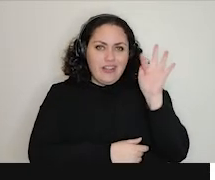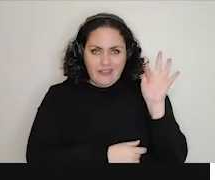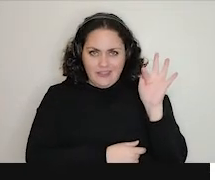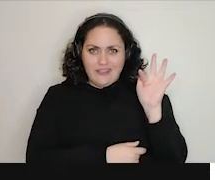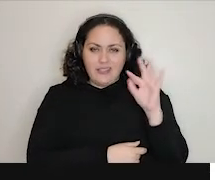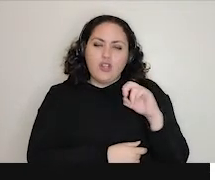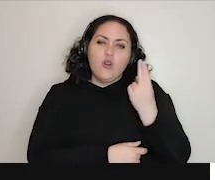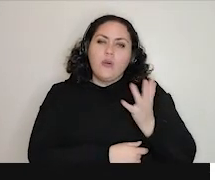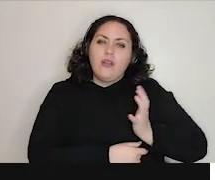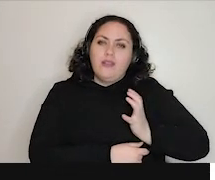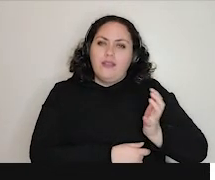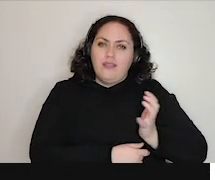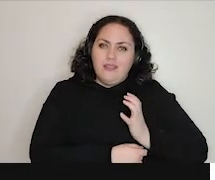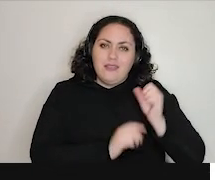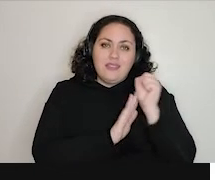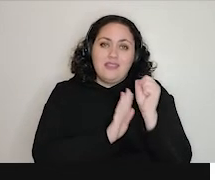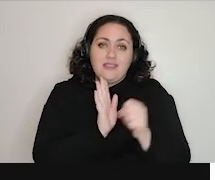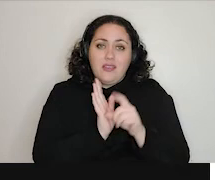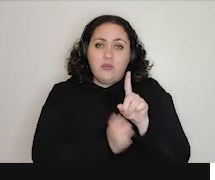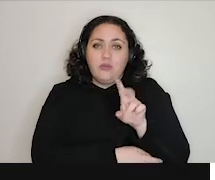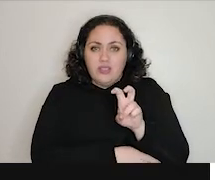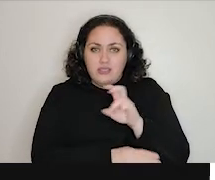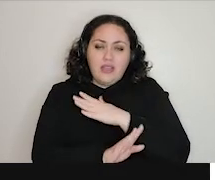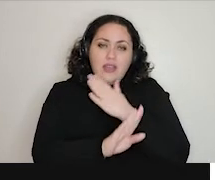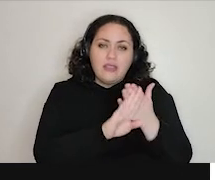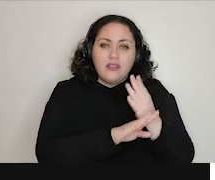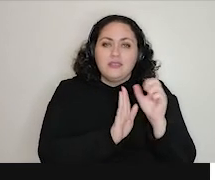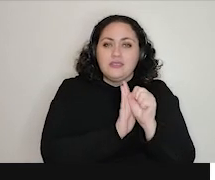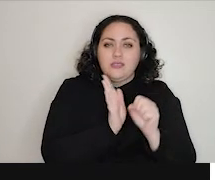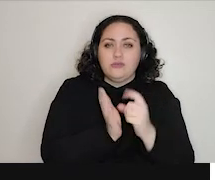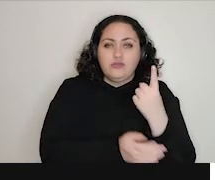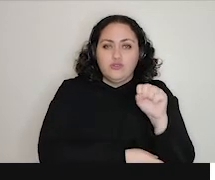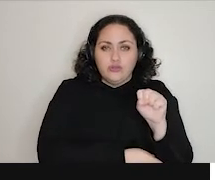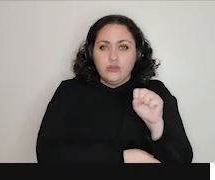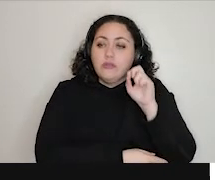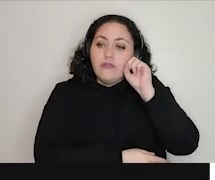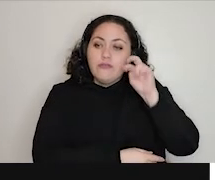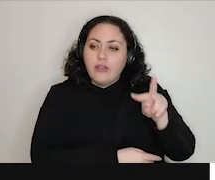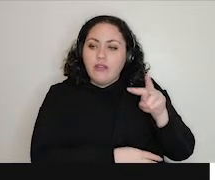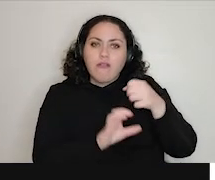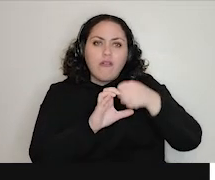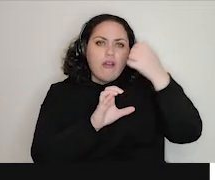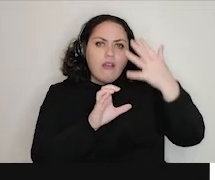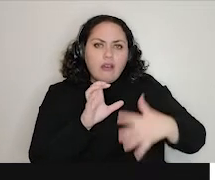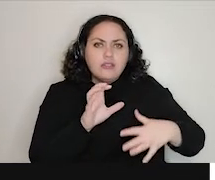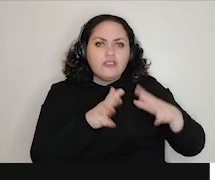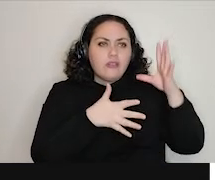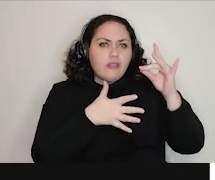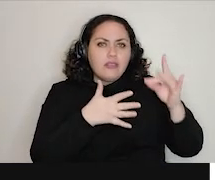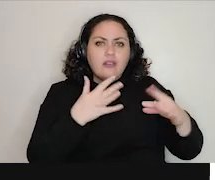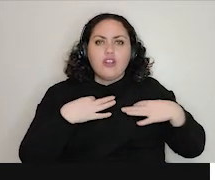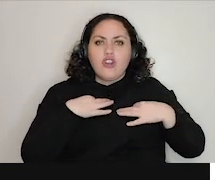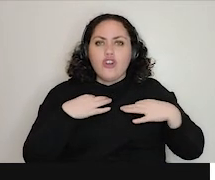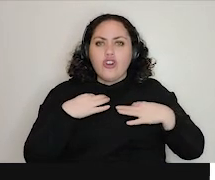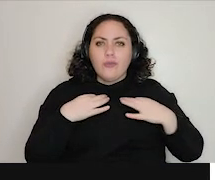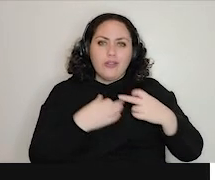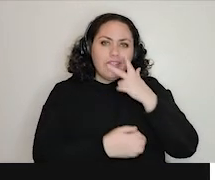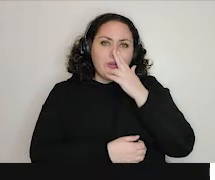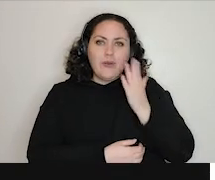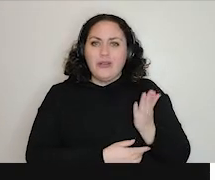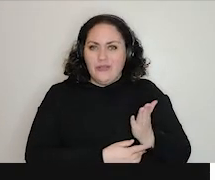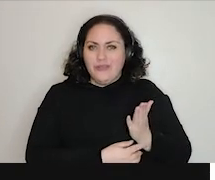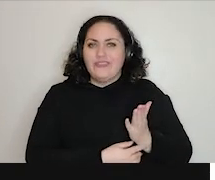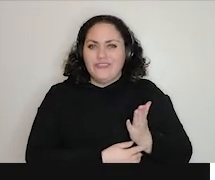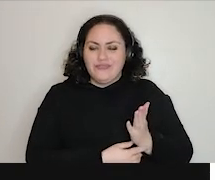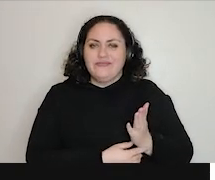os homens da corte francesa ou da nobreza do século XV ao século XVIII e a gente vai conseguir observar vários elementos como